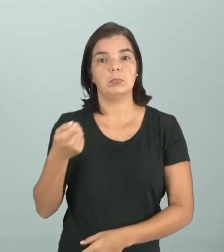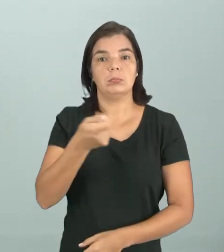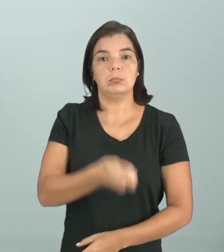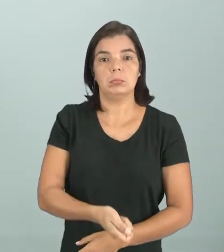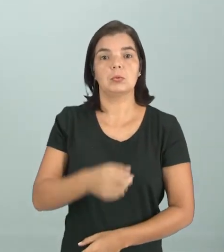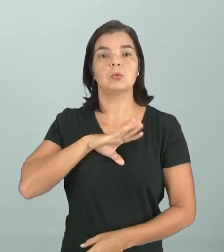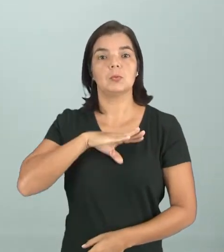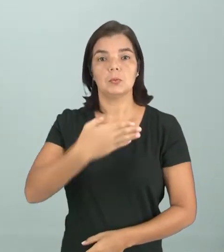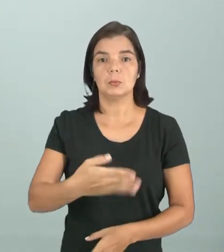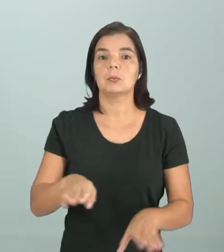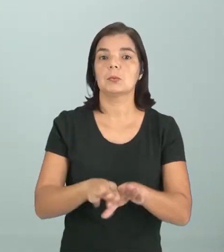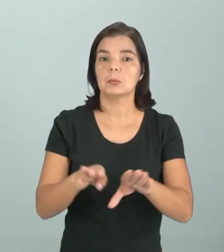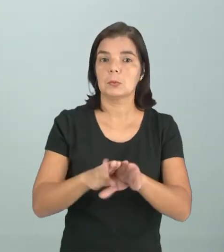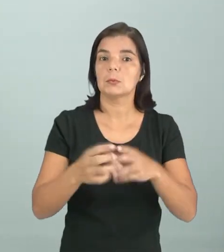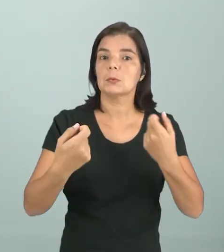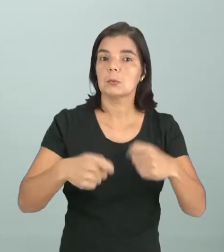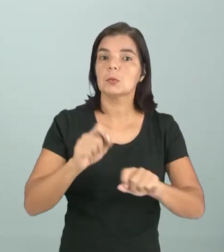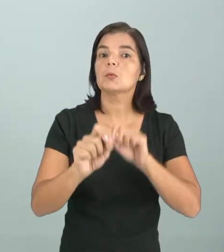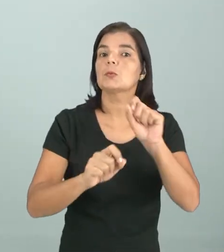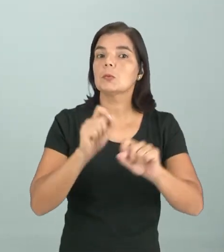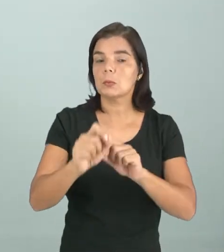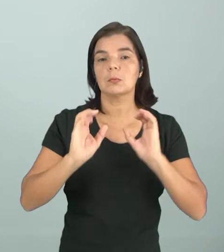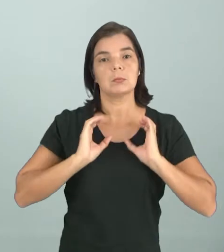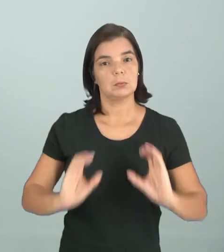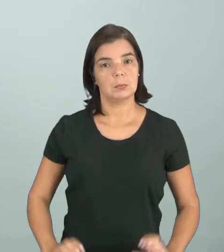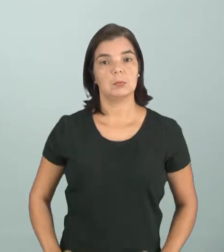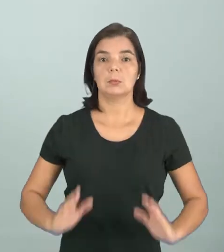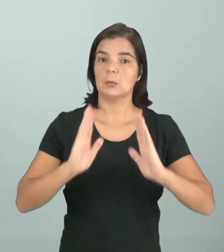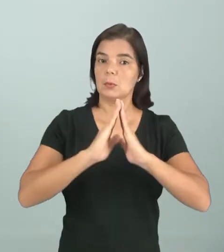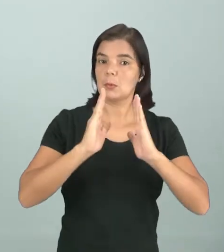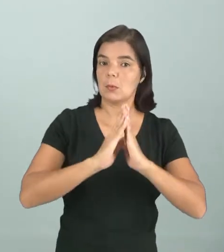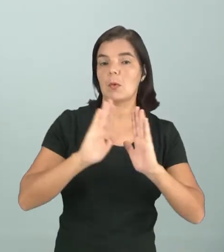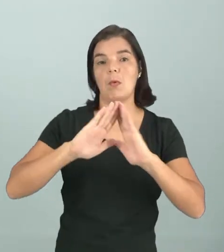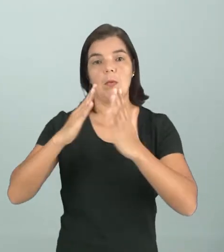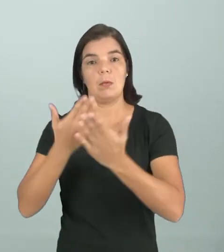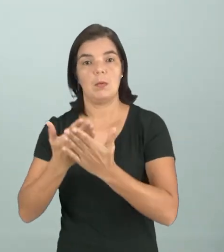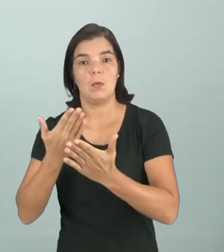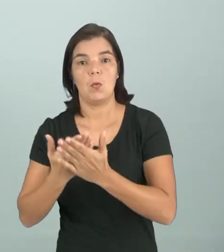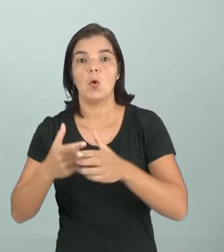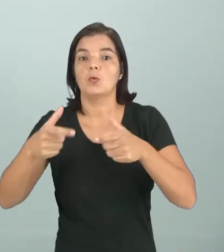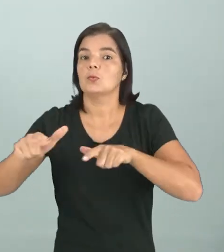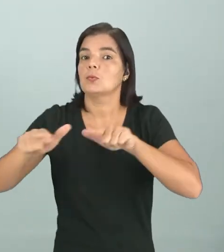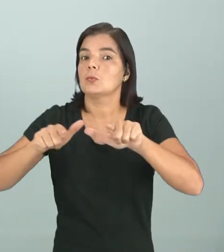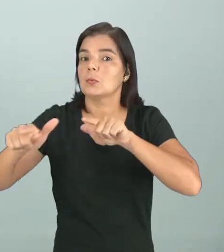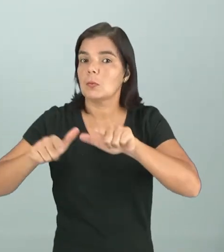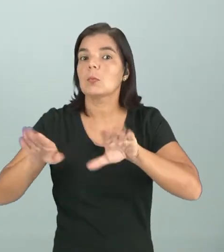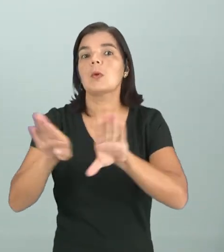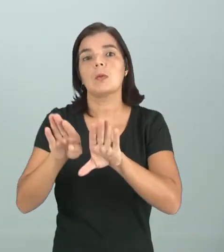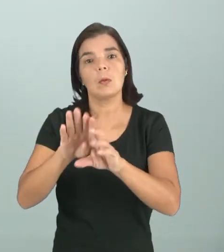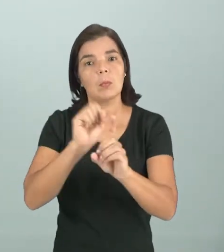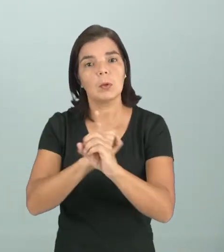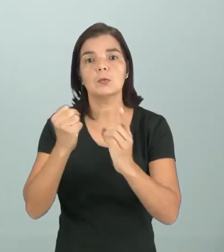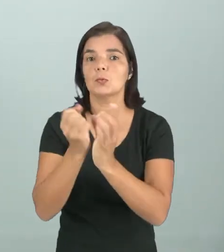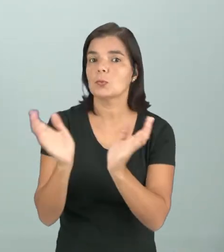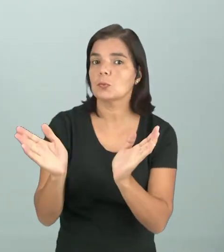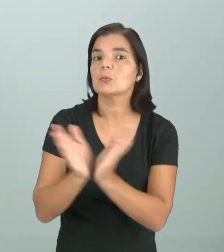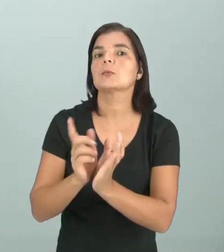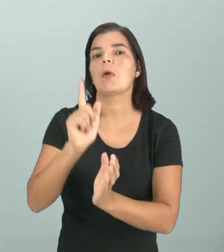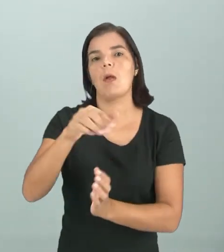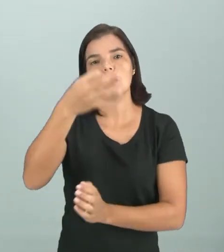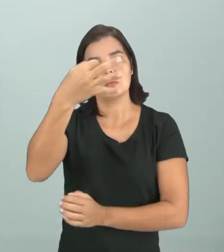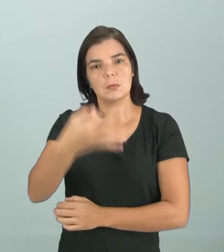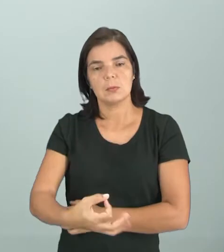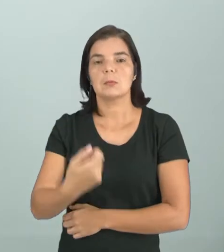posicionamentos e atitudes que precisamos ter como cidadão na nossa casa, na nossa escola, no nosso trabalho e na nossa comunidade, certo? São ações